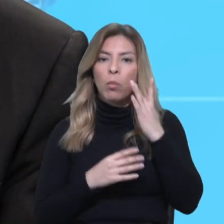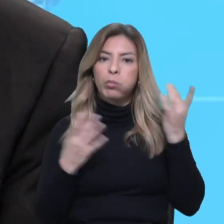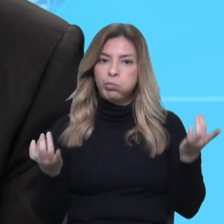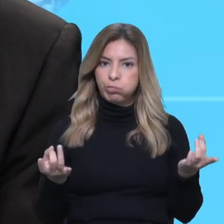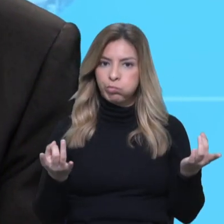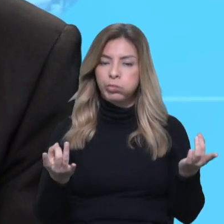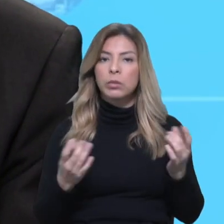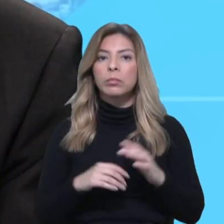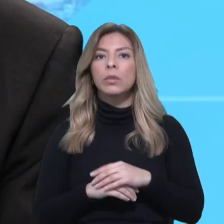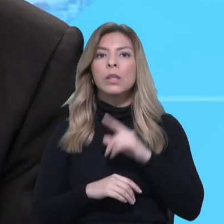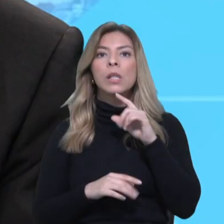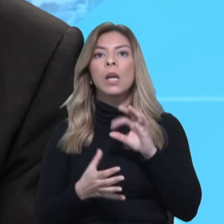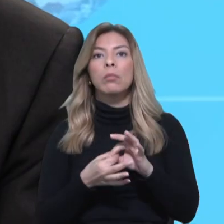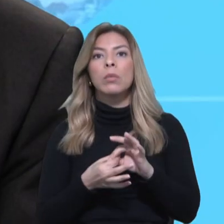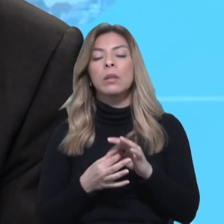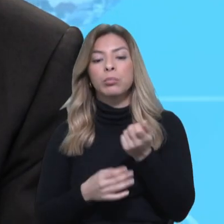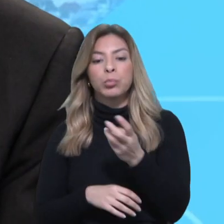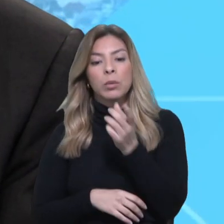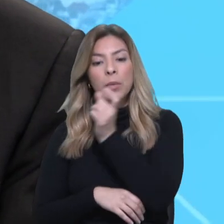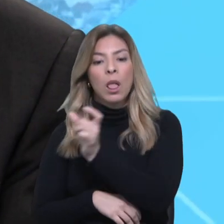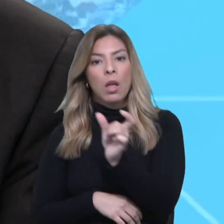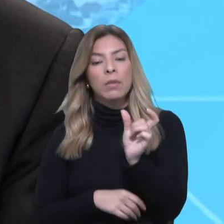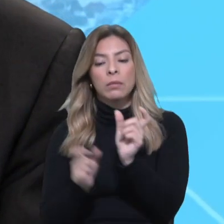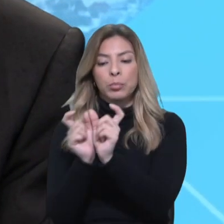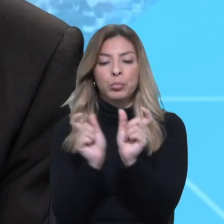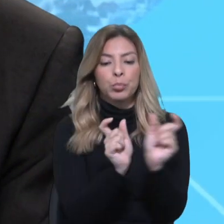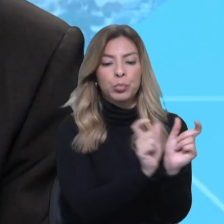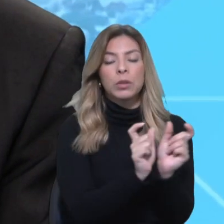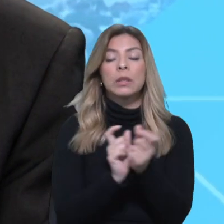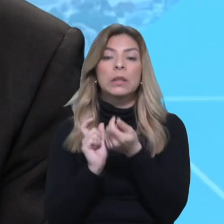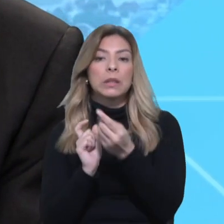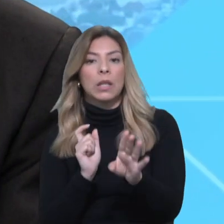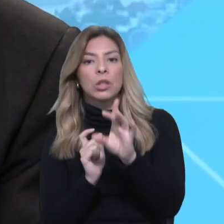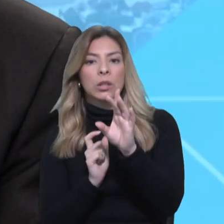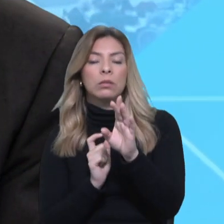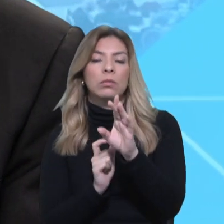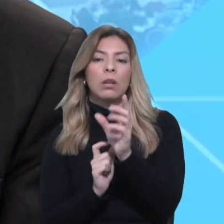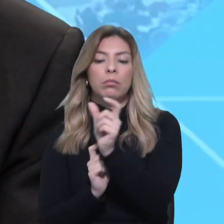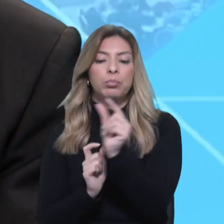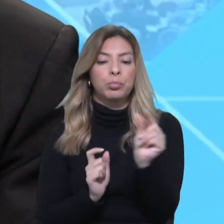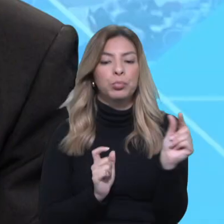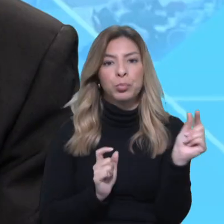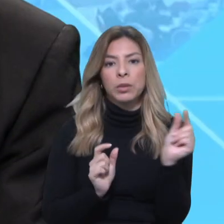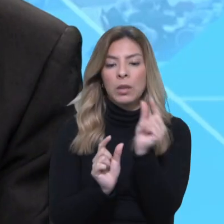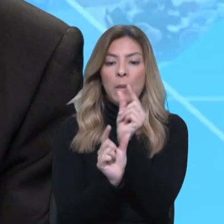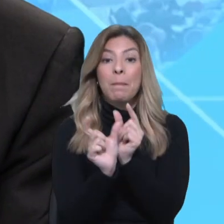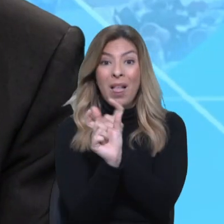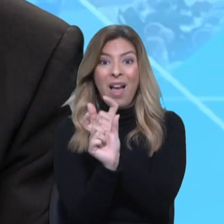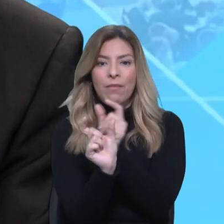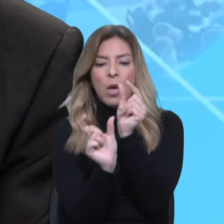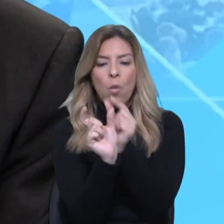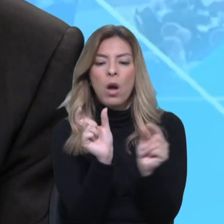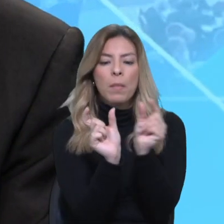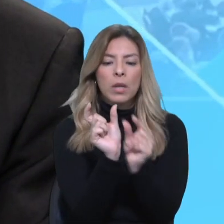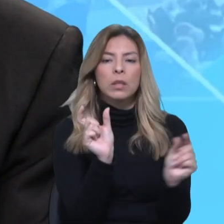que equivalem precisamente às 6 sílabas com as quais se escreve ou se diz, lá está a palavra, se diz